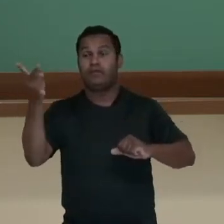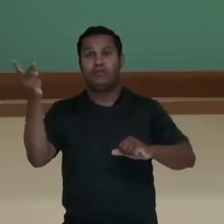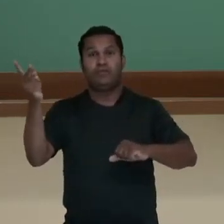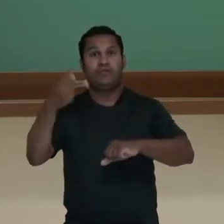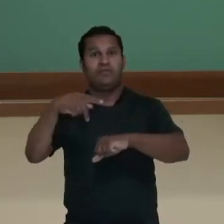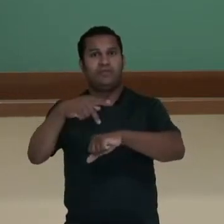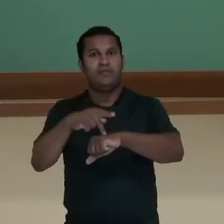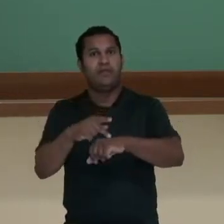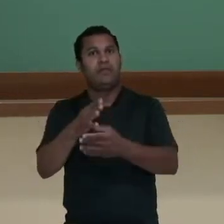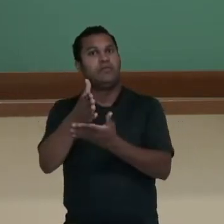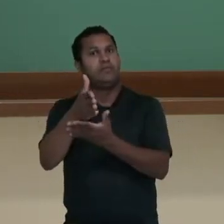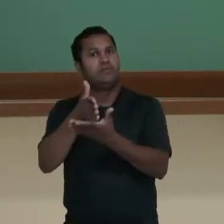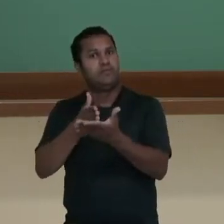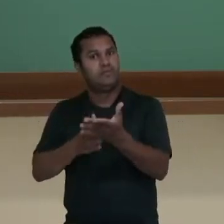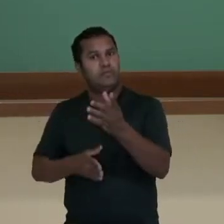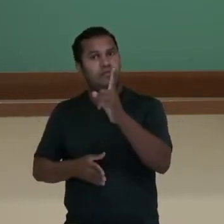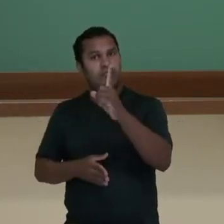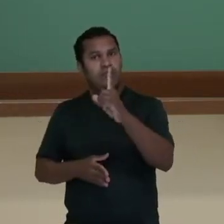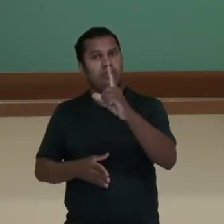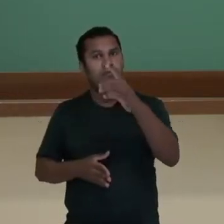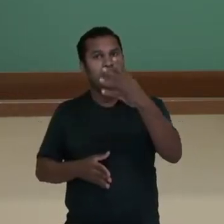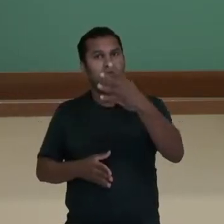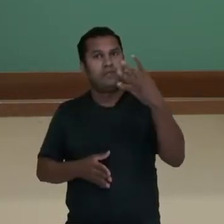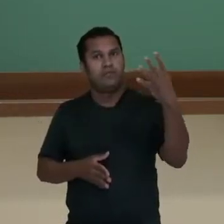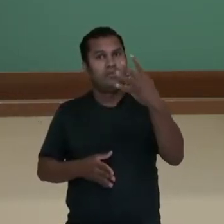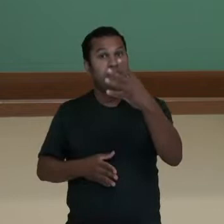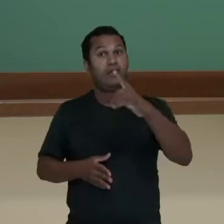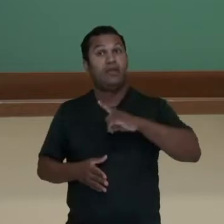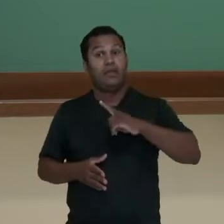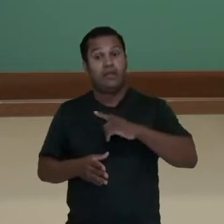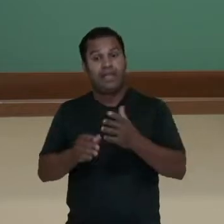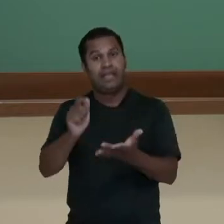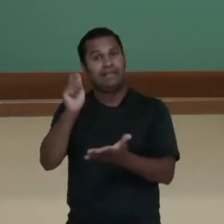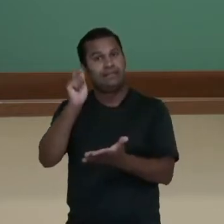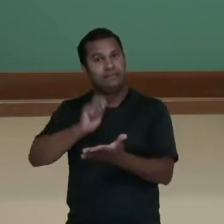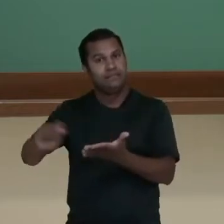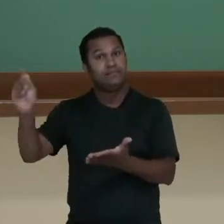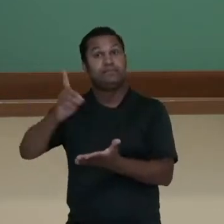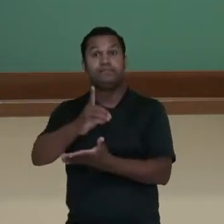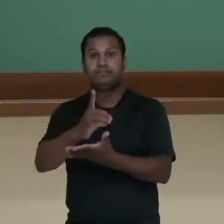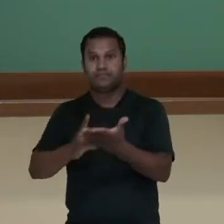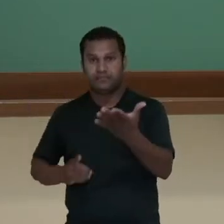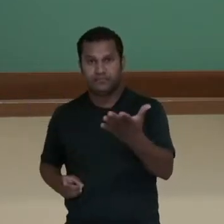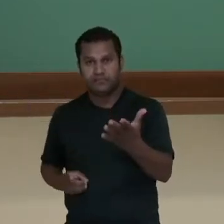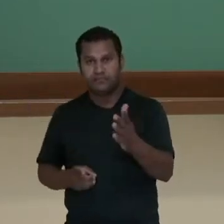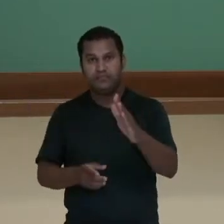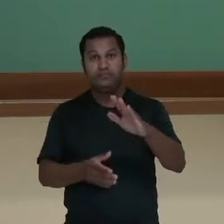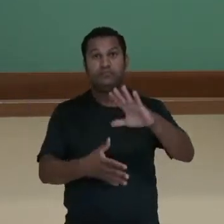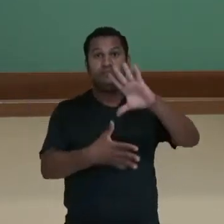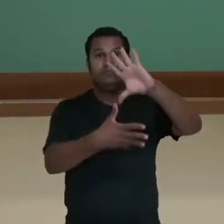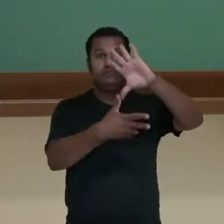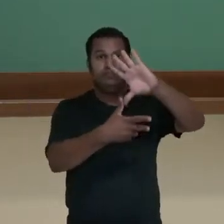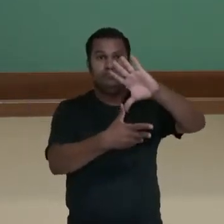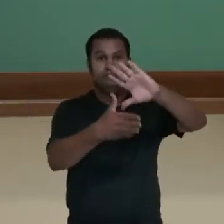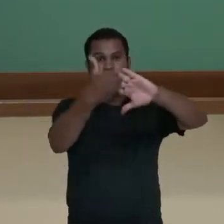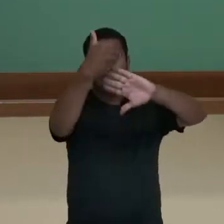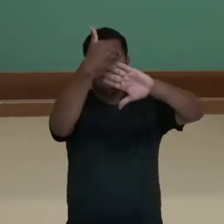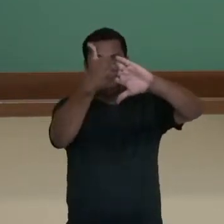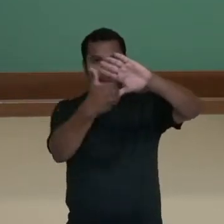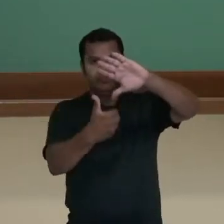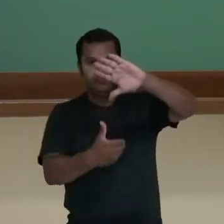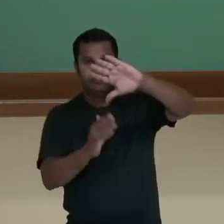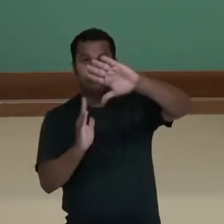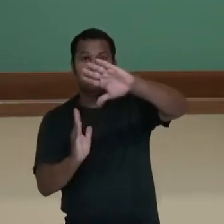Tordesilhas, dividindo as terras americanas entre Portugal e Espanha para melhor explorá-las. É claro que nós vamos ter a